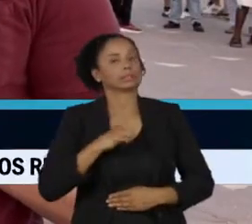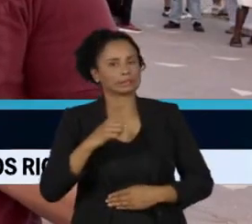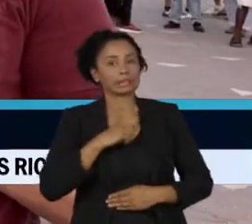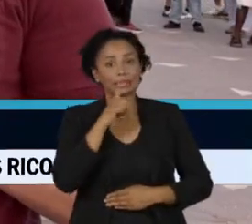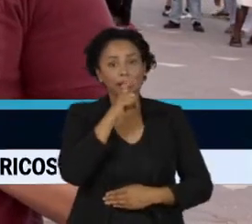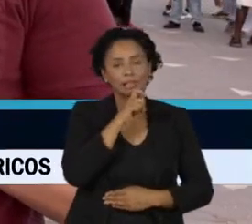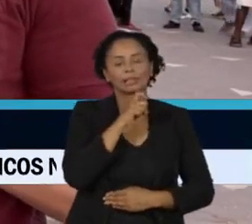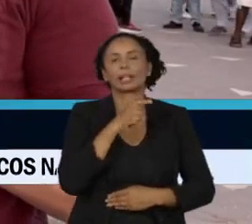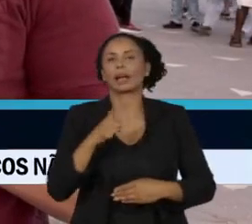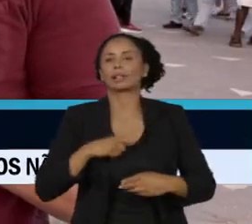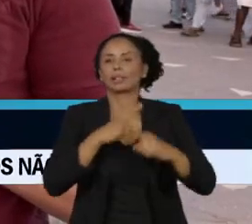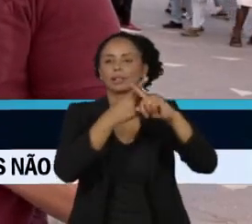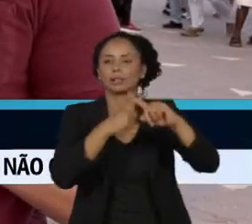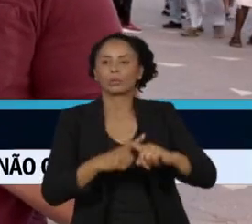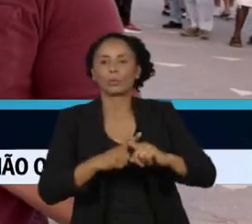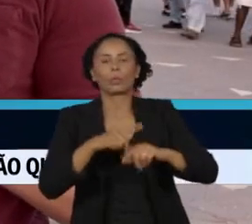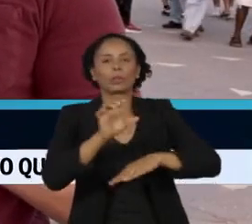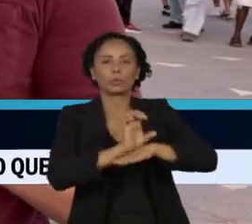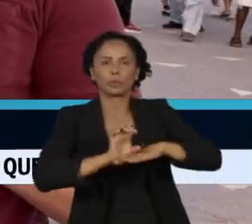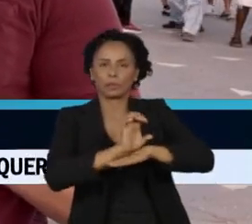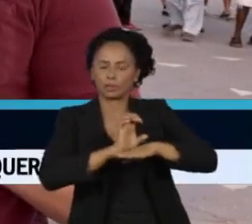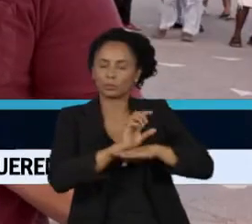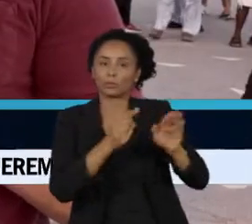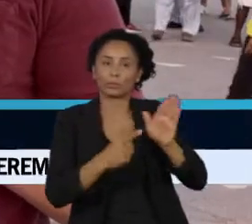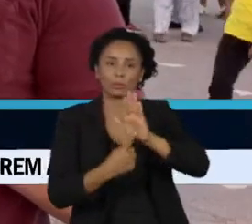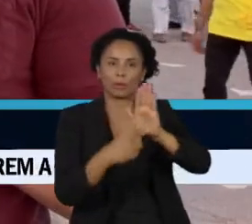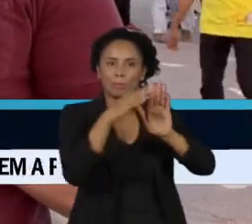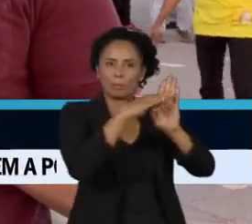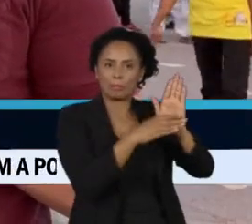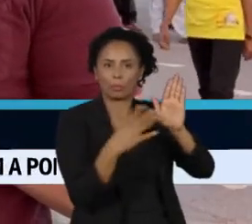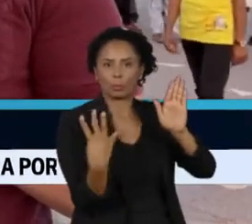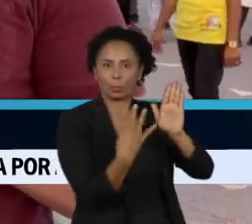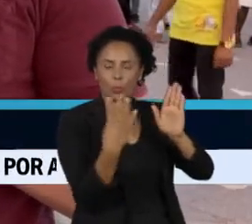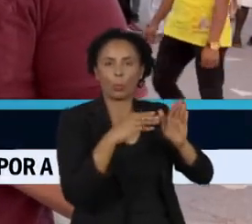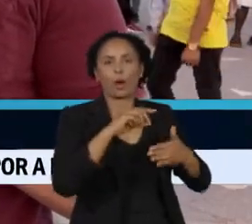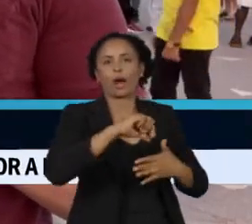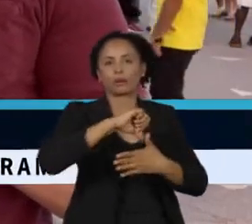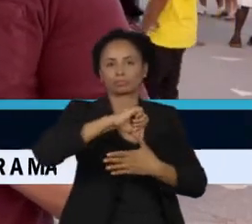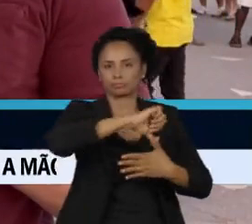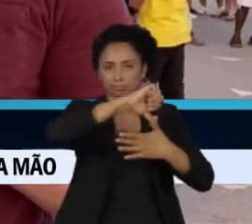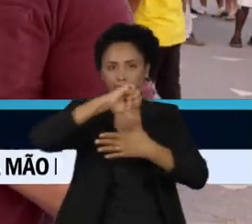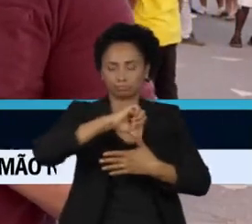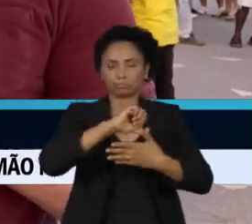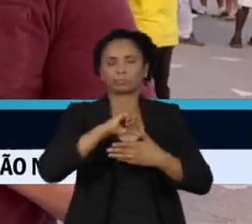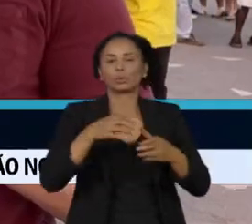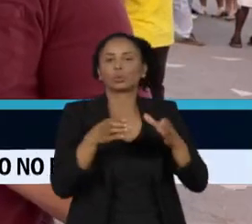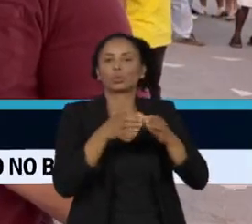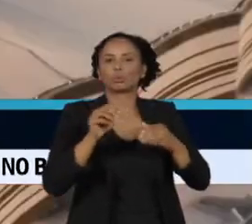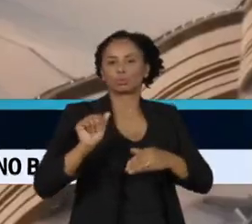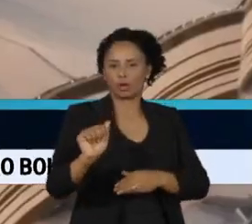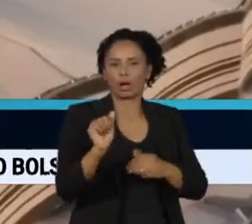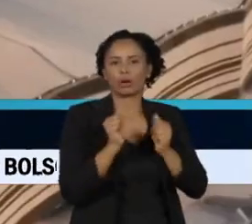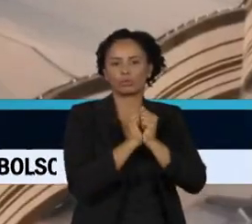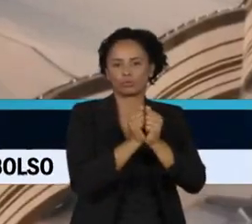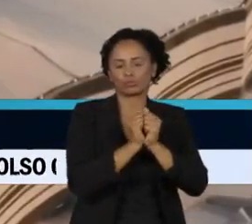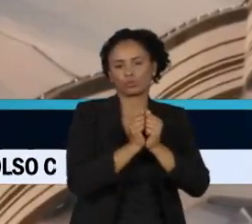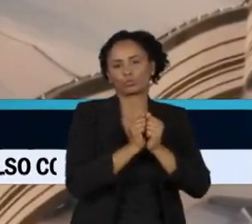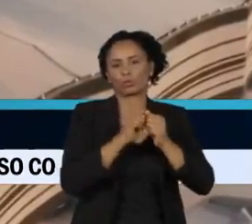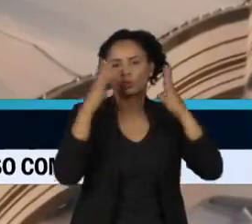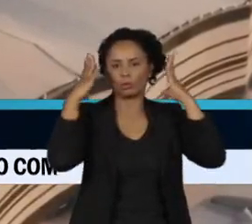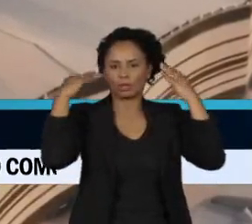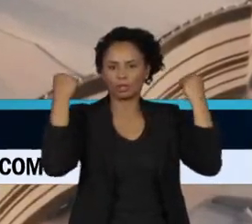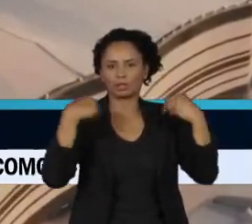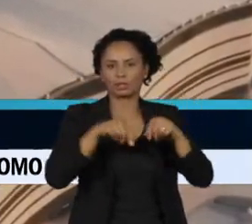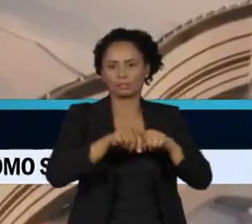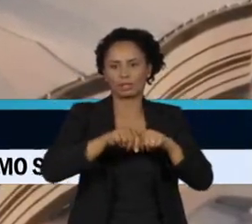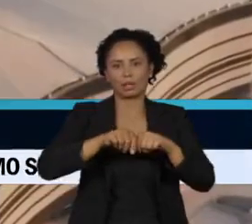que se classificou em quarto lugar nas eliminatórias da América do Sul. Eles estão no Grupo A, juntos com Holanda e Senegal. O jogo será no